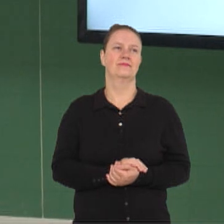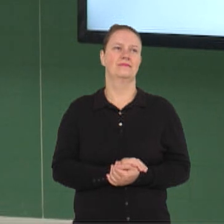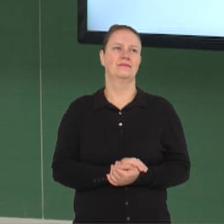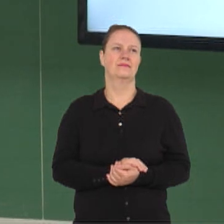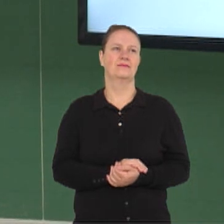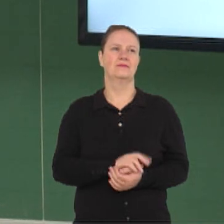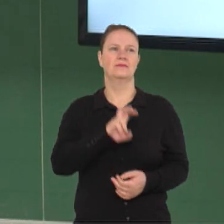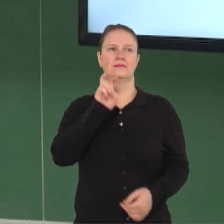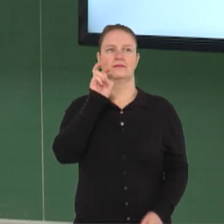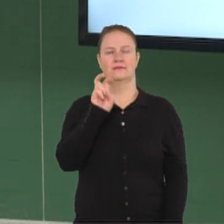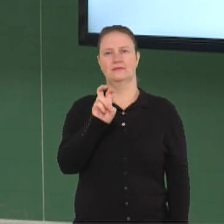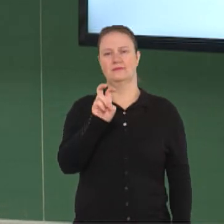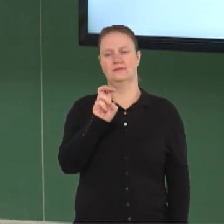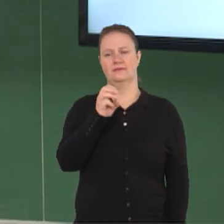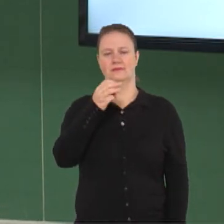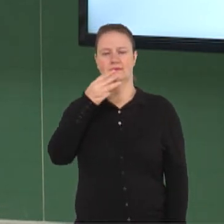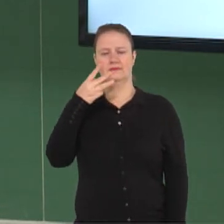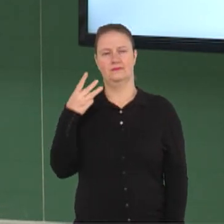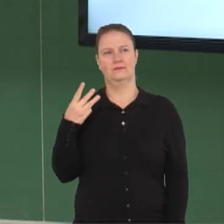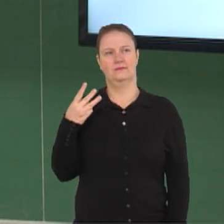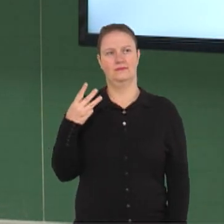2 mais 51,